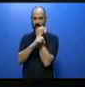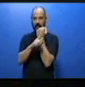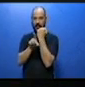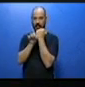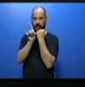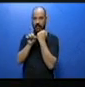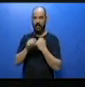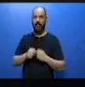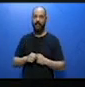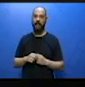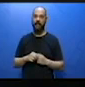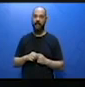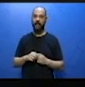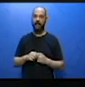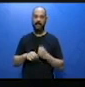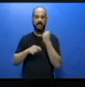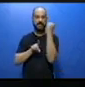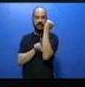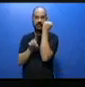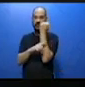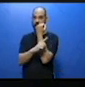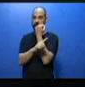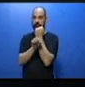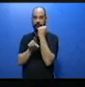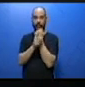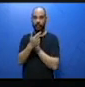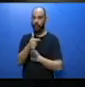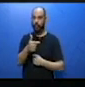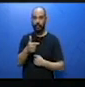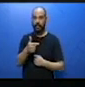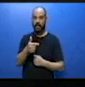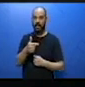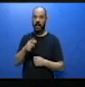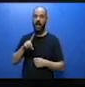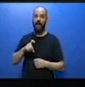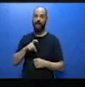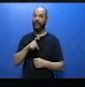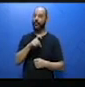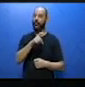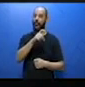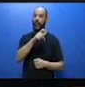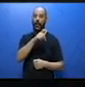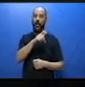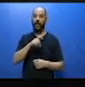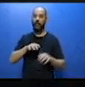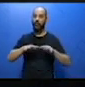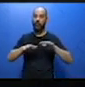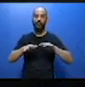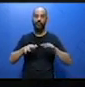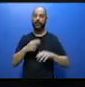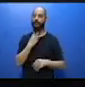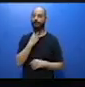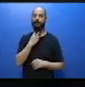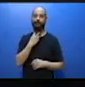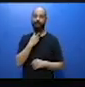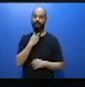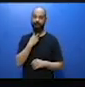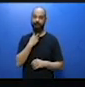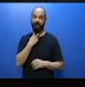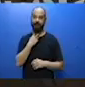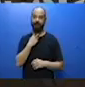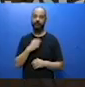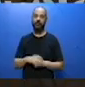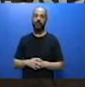não conseguiriam se deslocar pelo solo, pois o seu corpo é liso e úmido. Professora, é espinho, a senhora pôs na